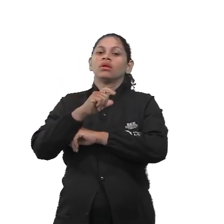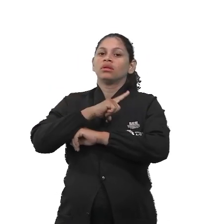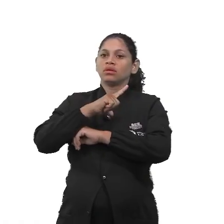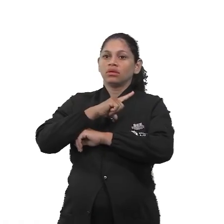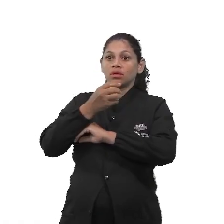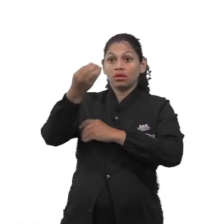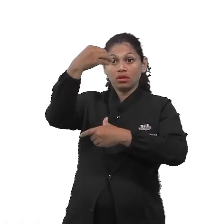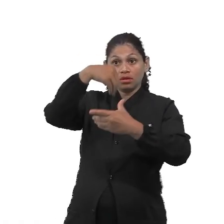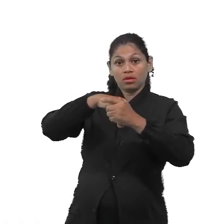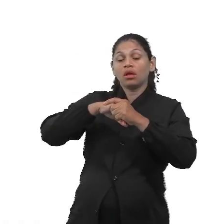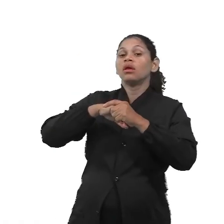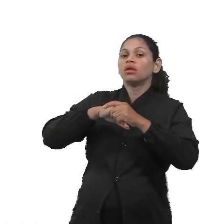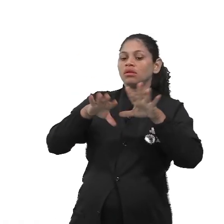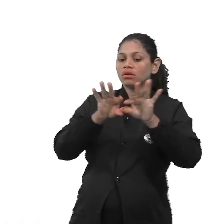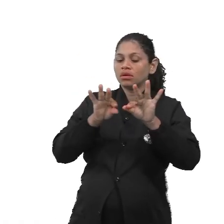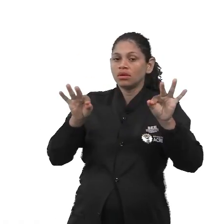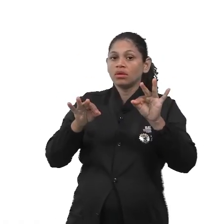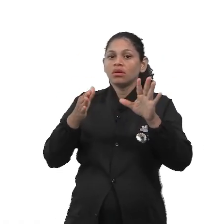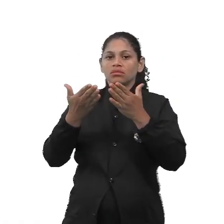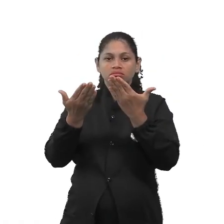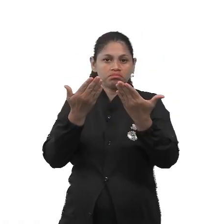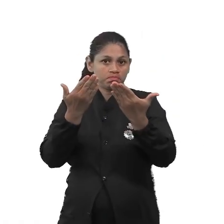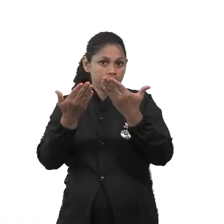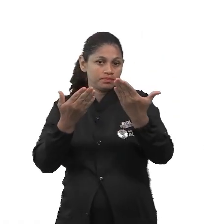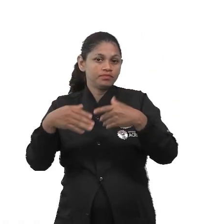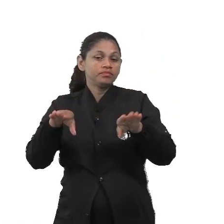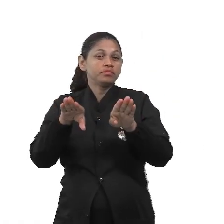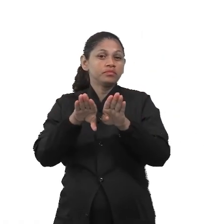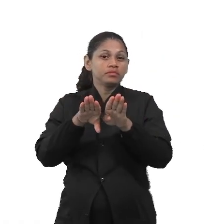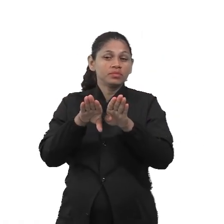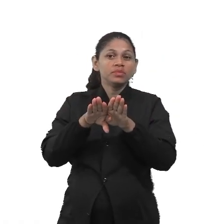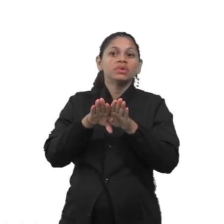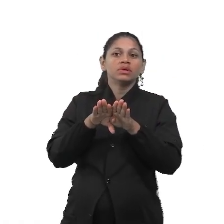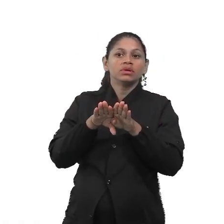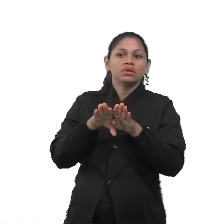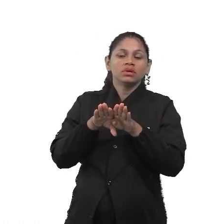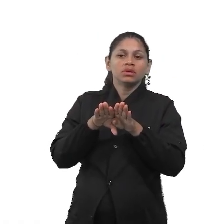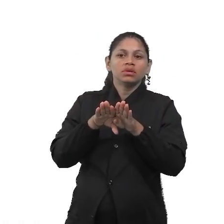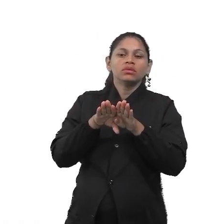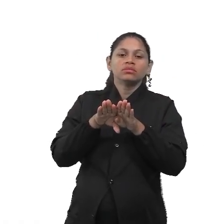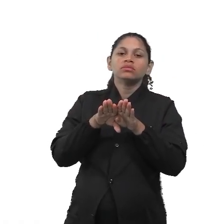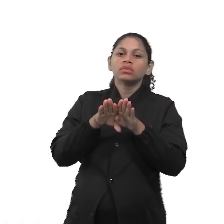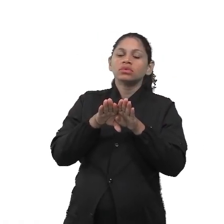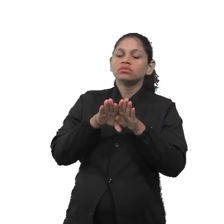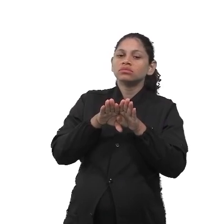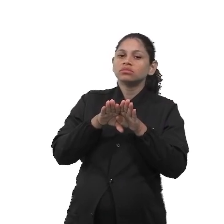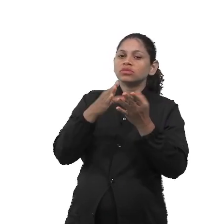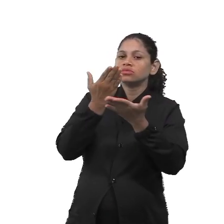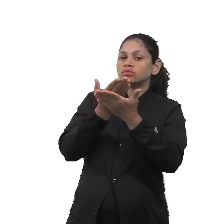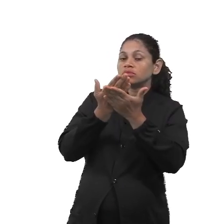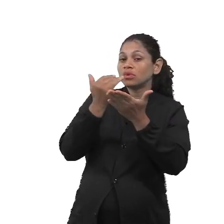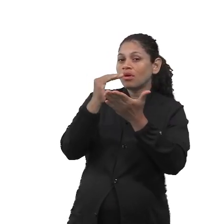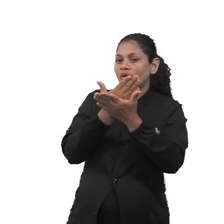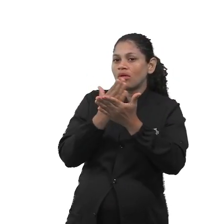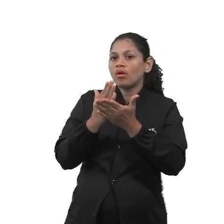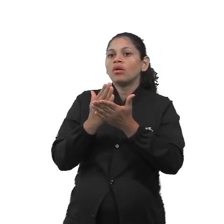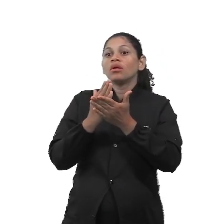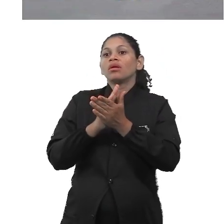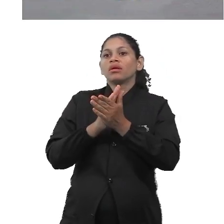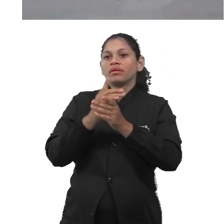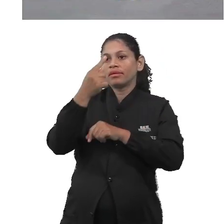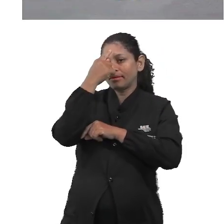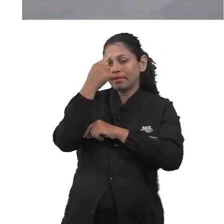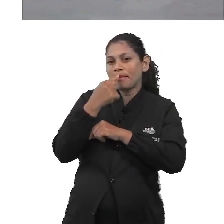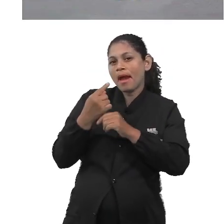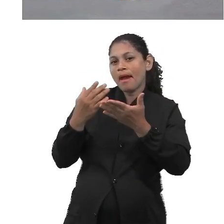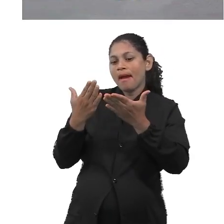medidas proporcionais, como você vai ver nas aulas anteriores, e a gente vai trabalhar com alguns itens que envolvem a ideia de escala. Por exemplo,